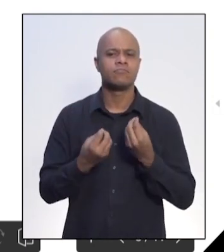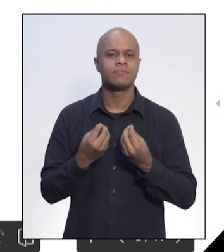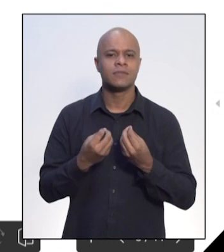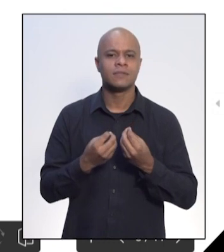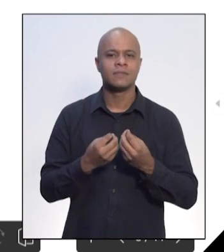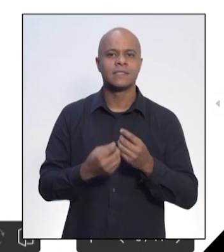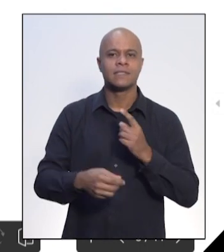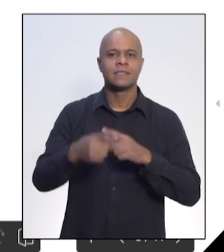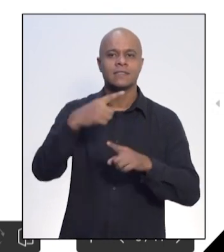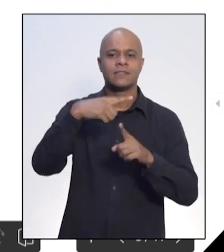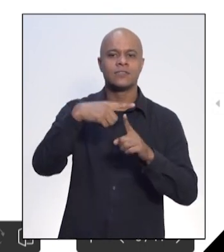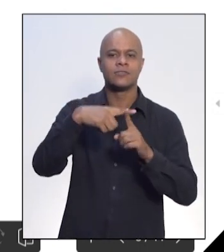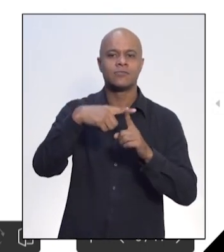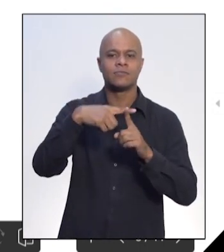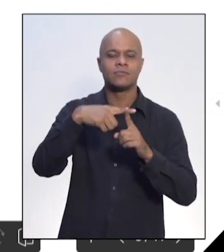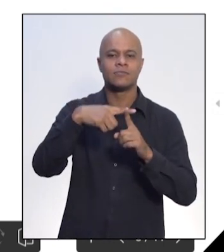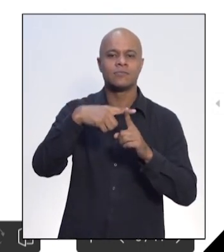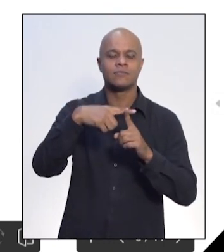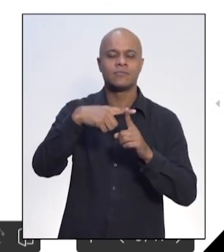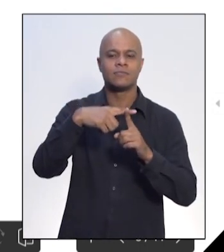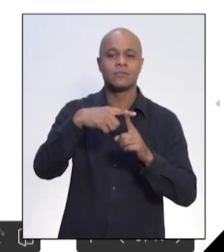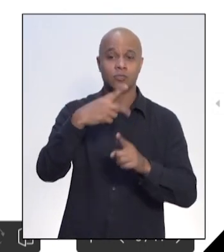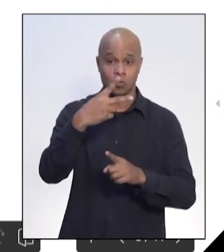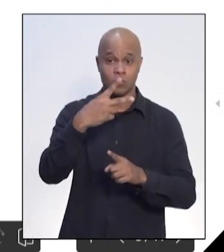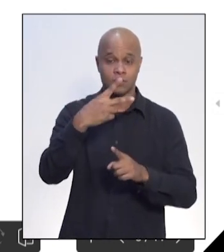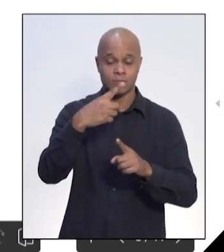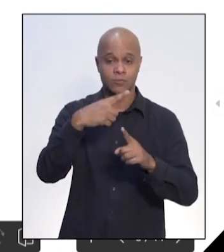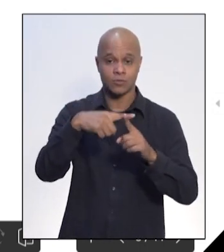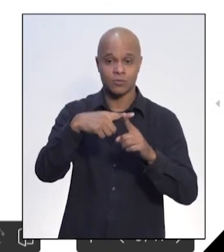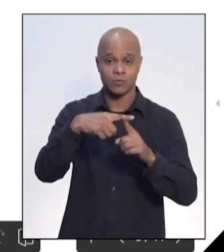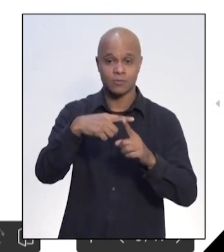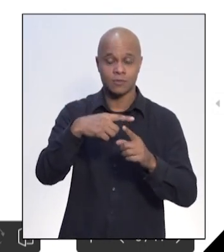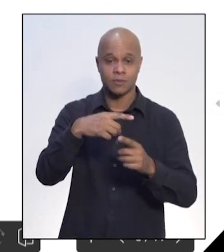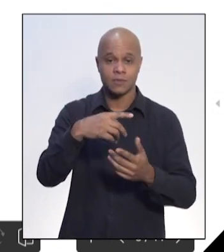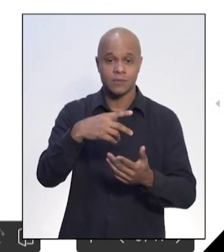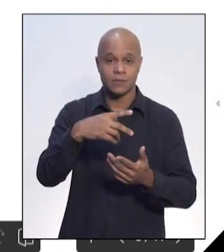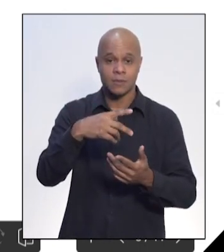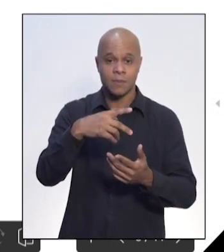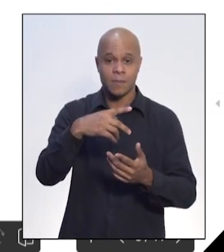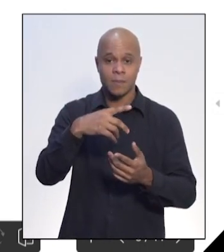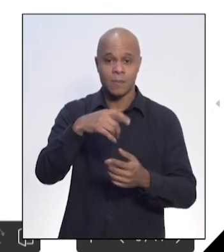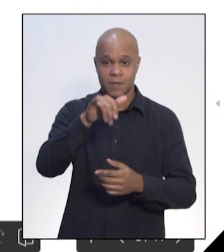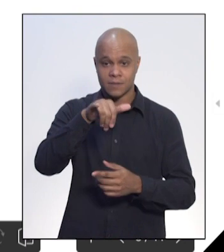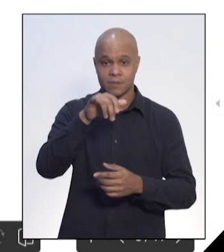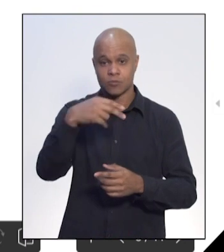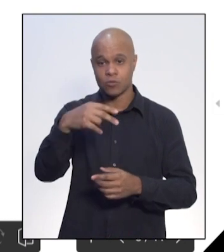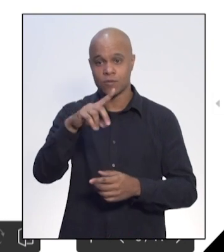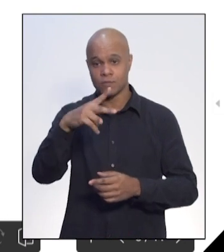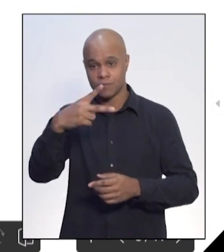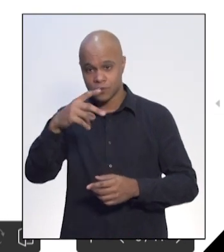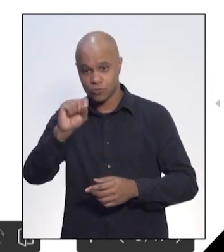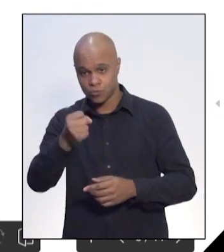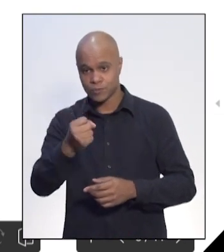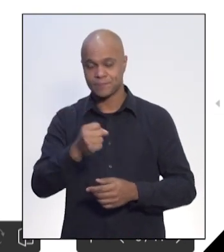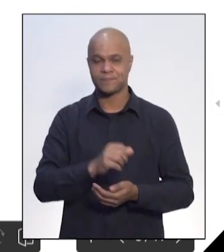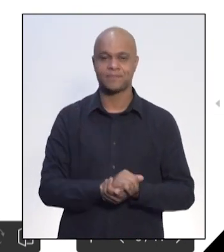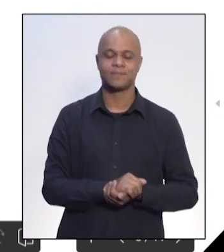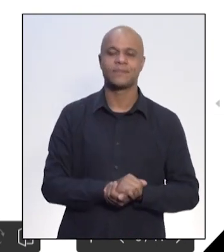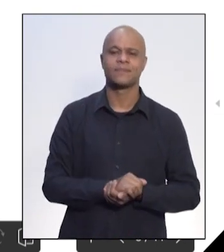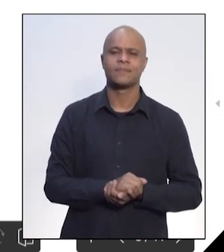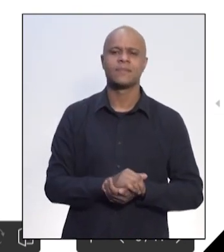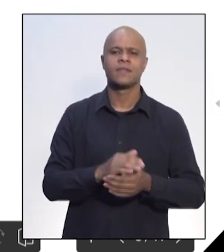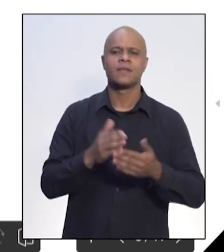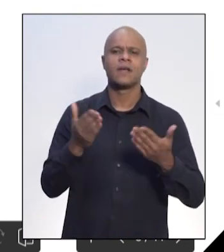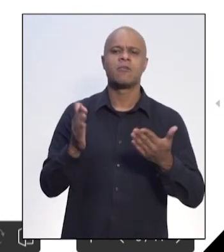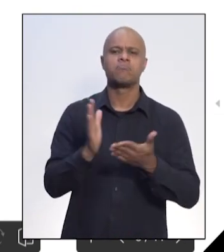x, que vai dar 2x, porque tem 2, né? Mais y igual a 28. E agora? Agora eu vou isolar